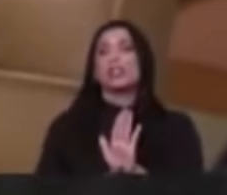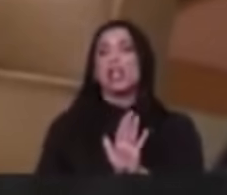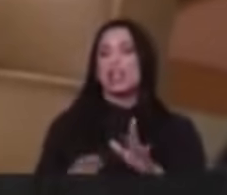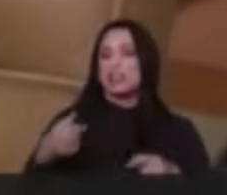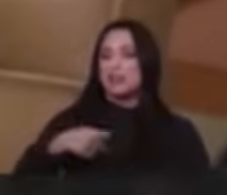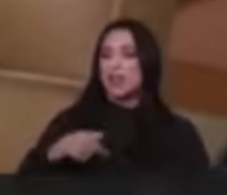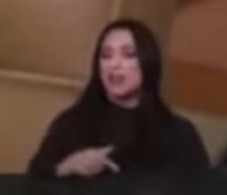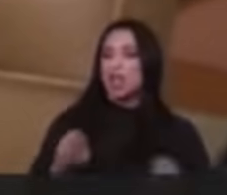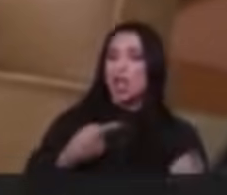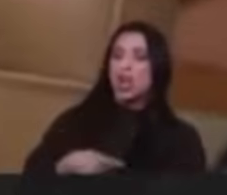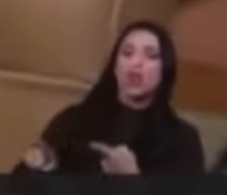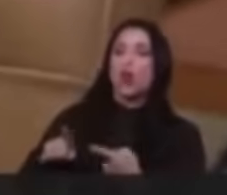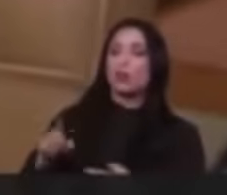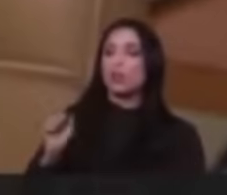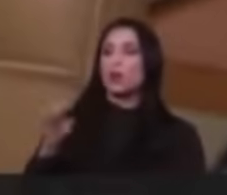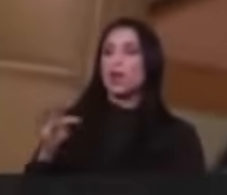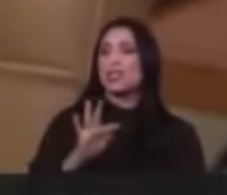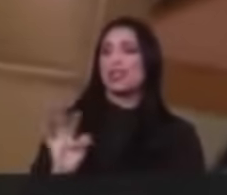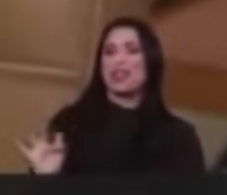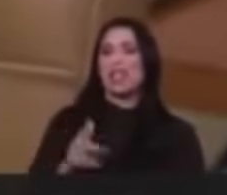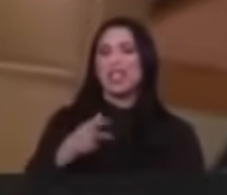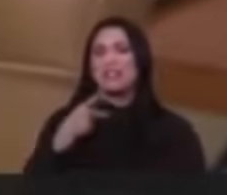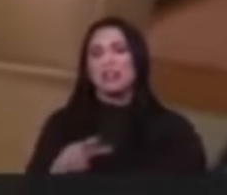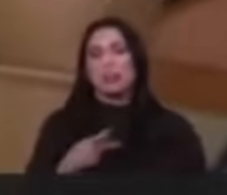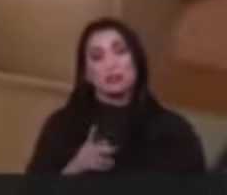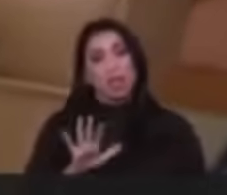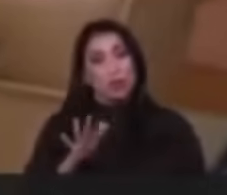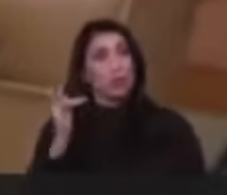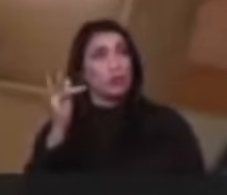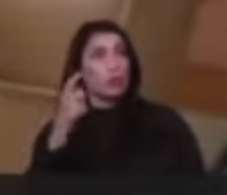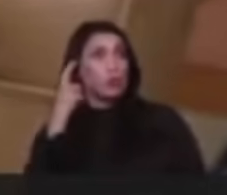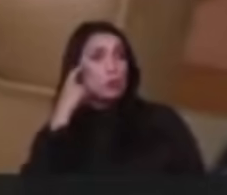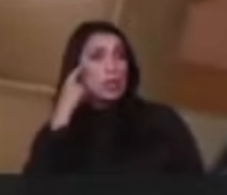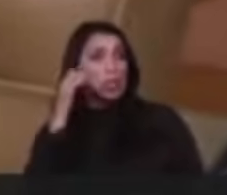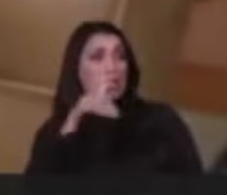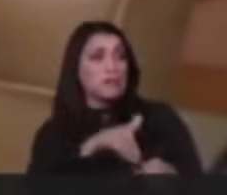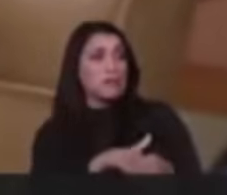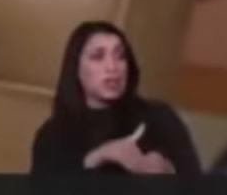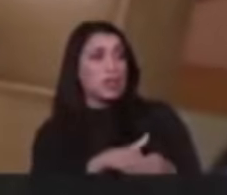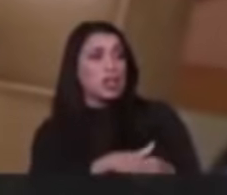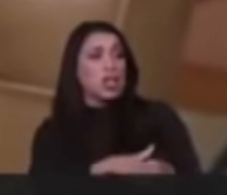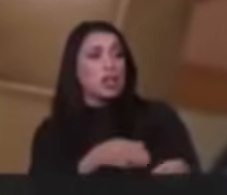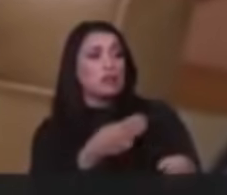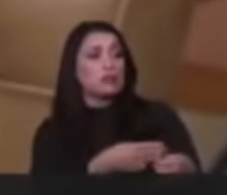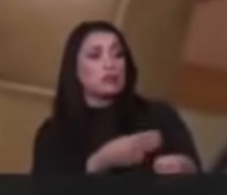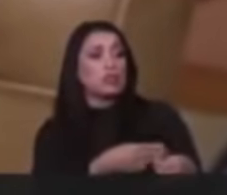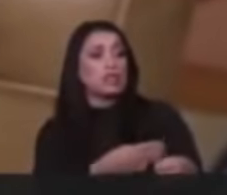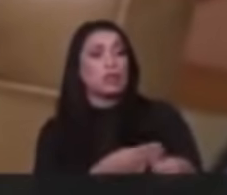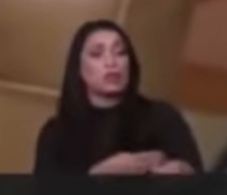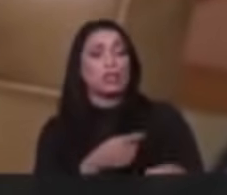agredir o Supremo Tribunal Federal, talvez pretendendo ser vereador do seu município no ano que